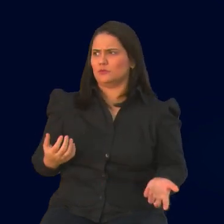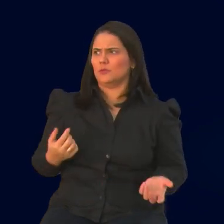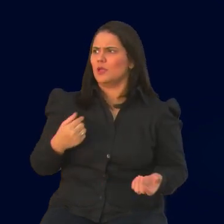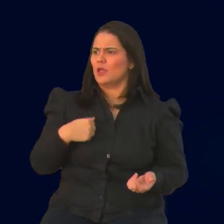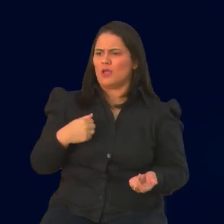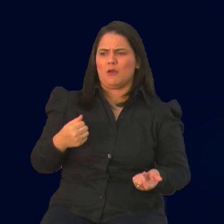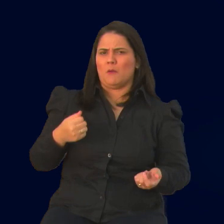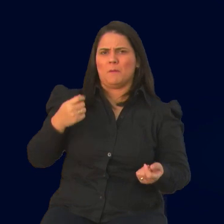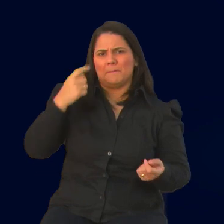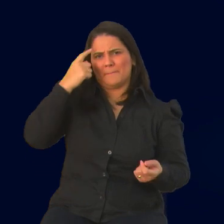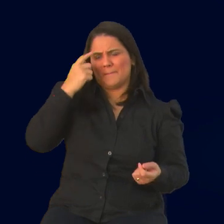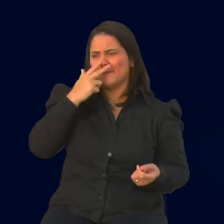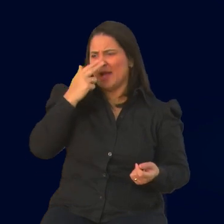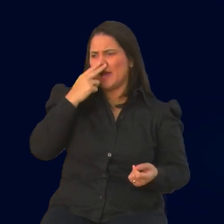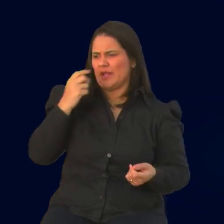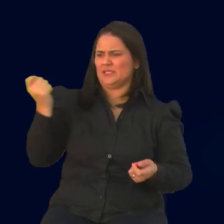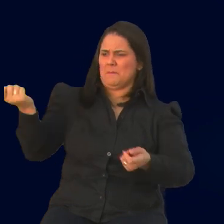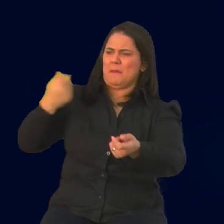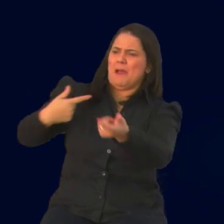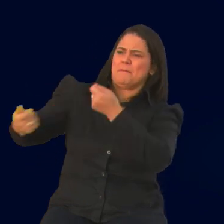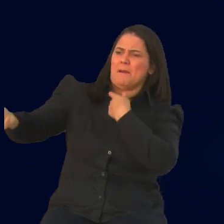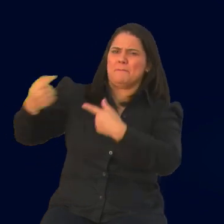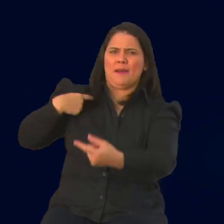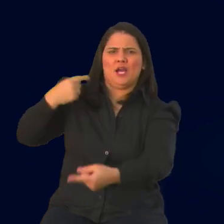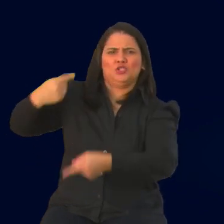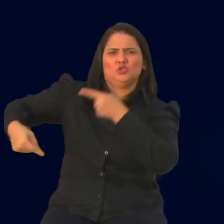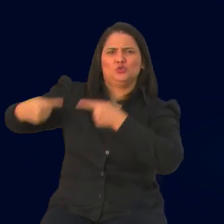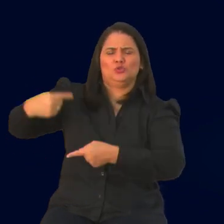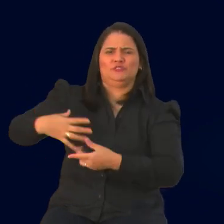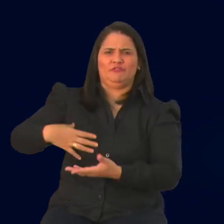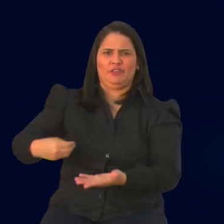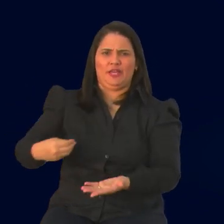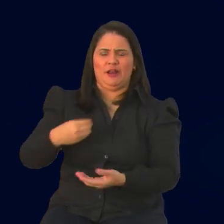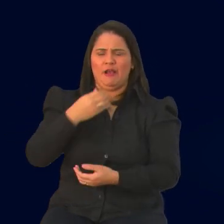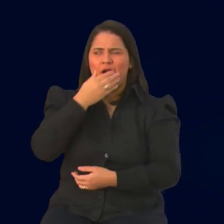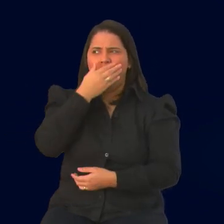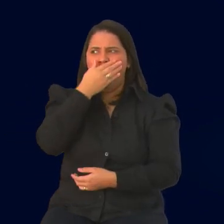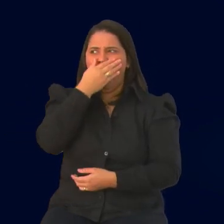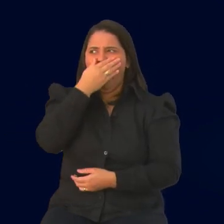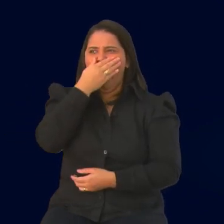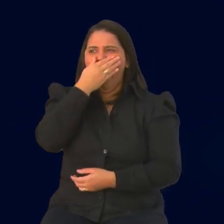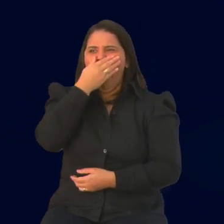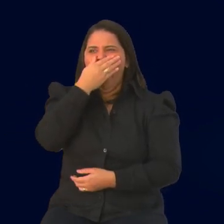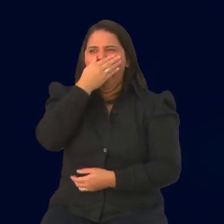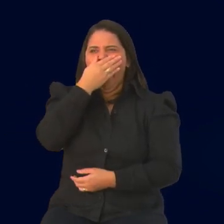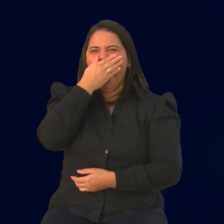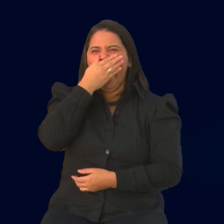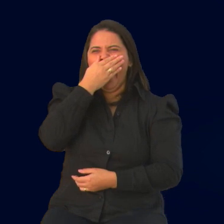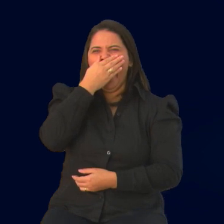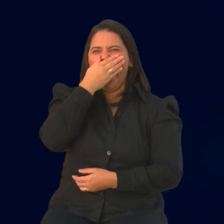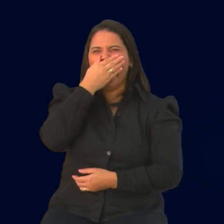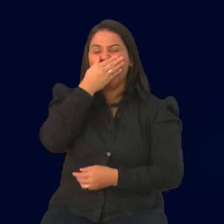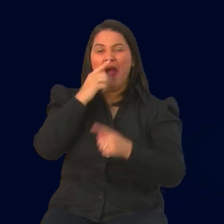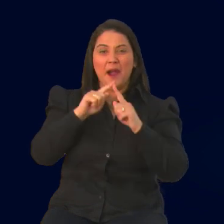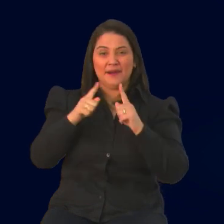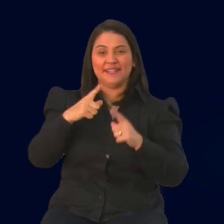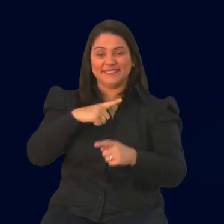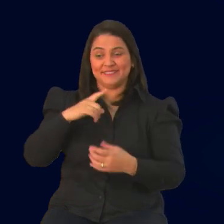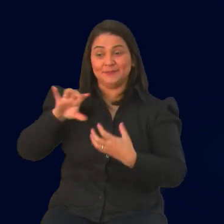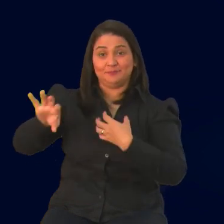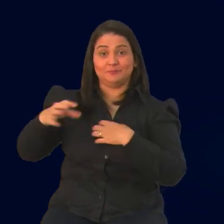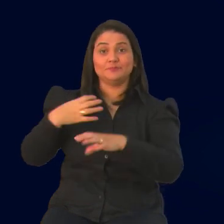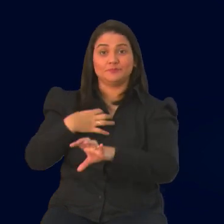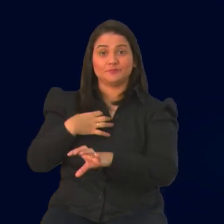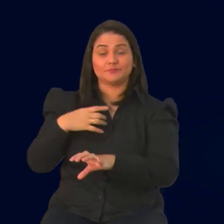das ofensas. E vou começar a discutir com a minha filha. Mas com empatia, eu vou entender que mensagem